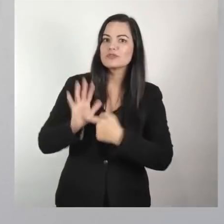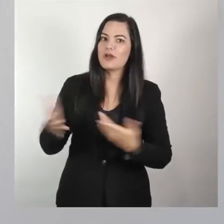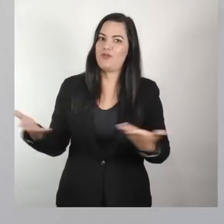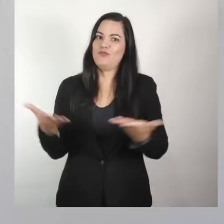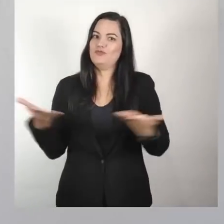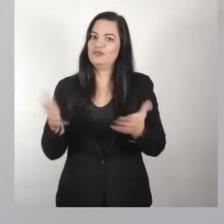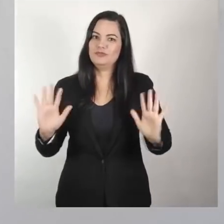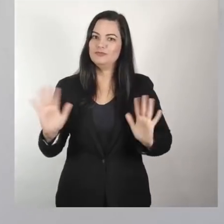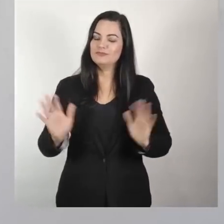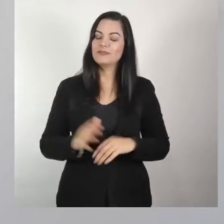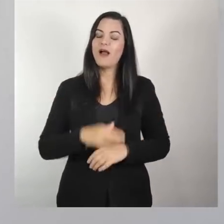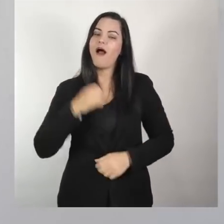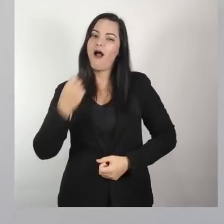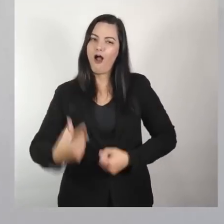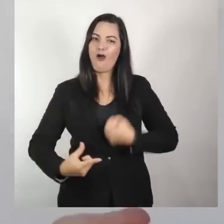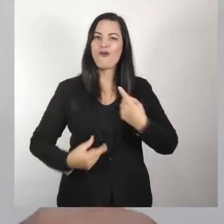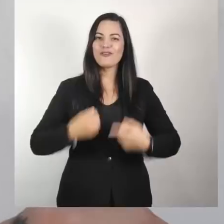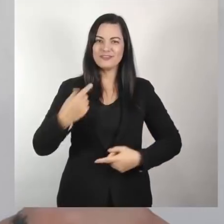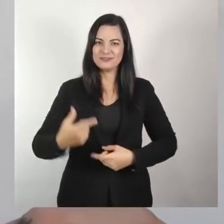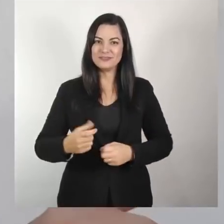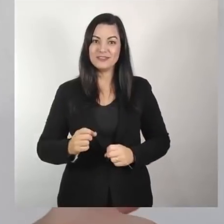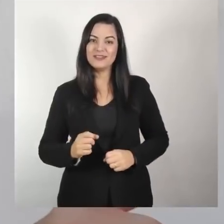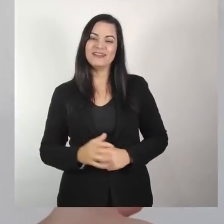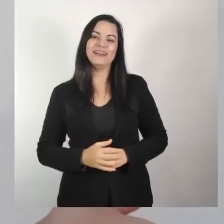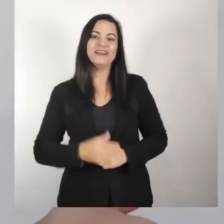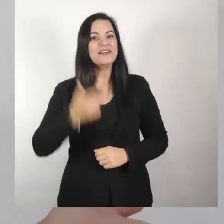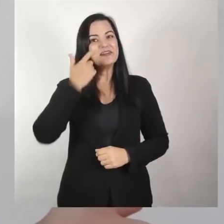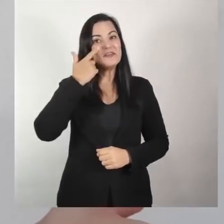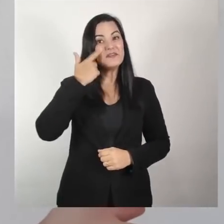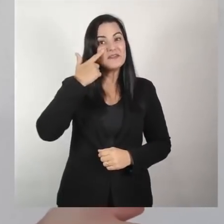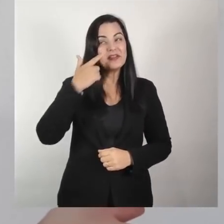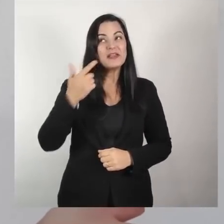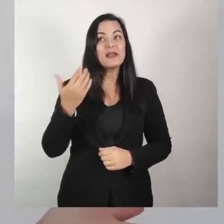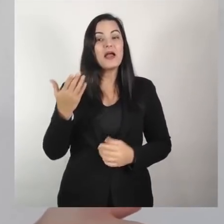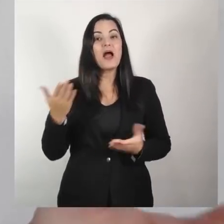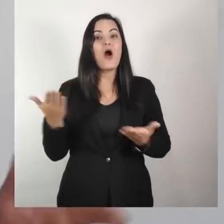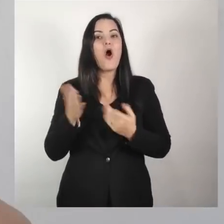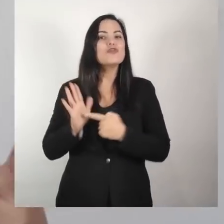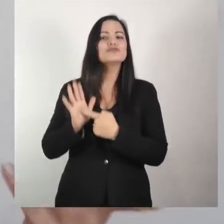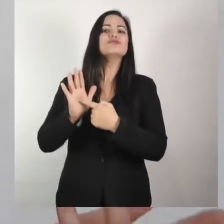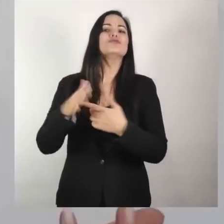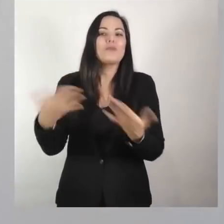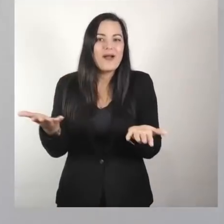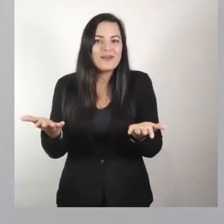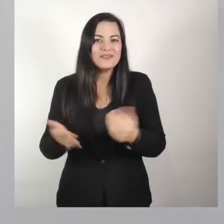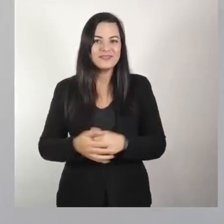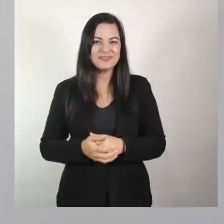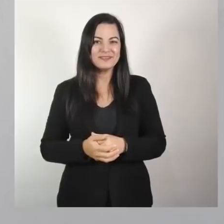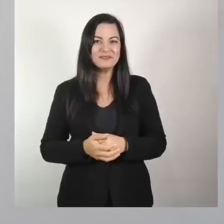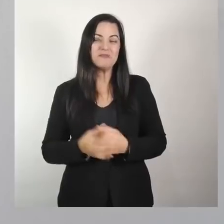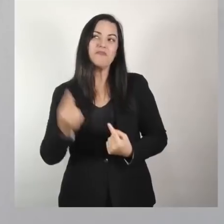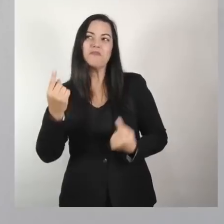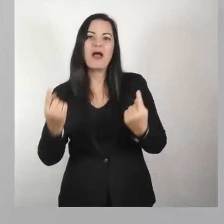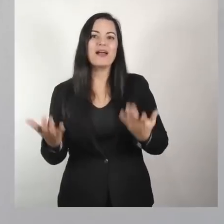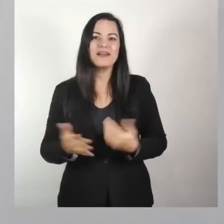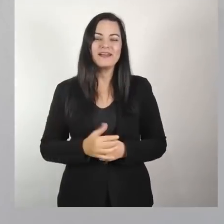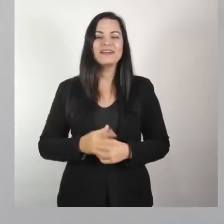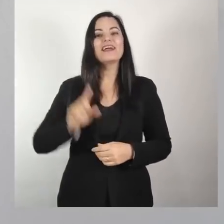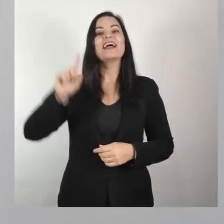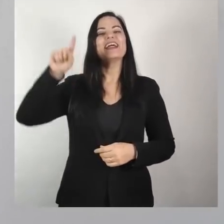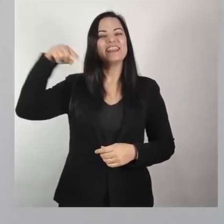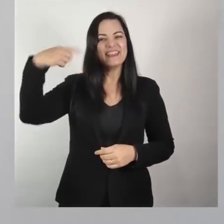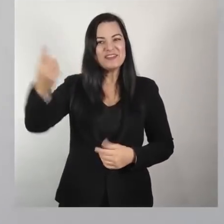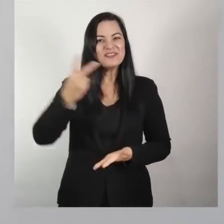sendo contempladas na nossa roleta. Vamos ver quais vão aparecer por aqui e nós usamos essa proposta em